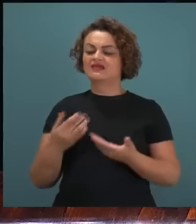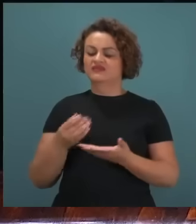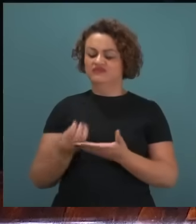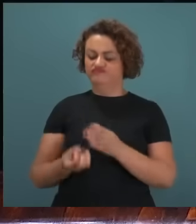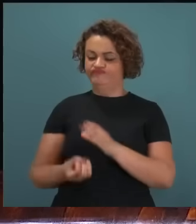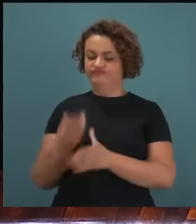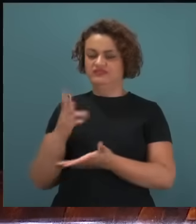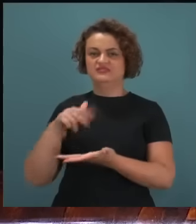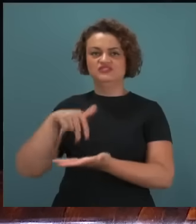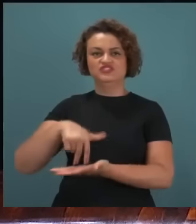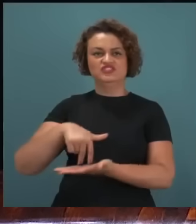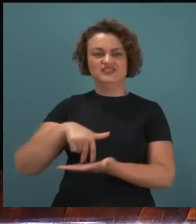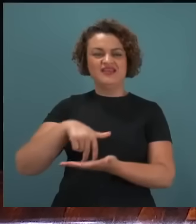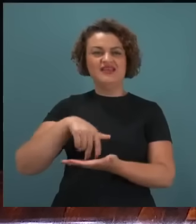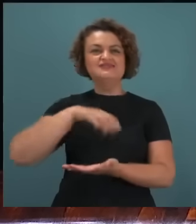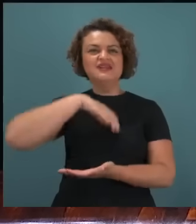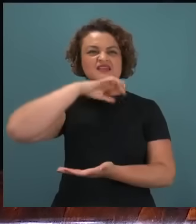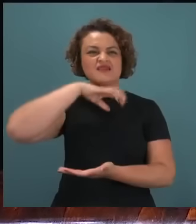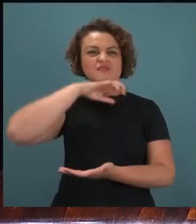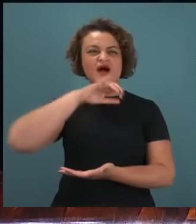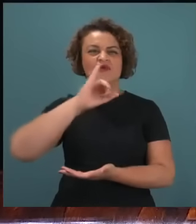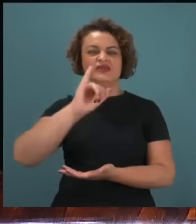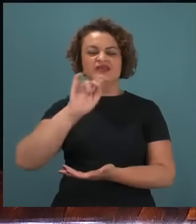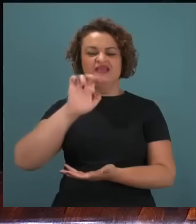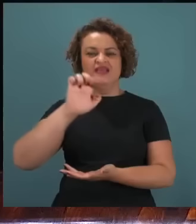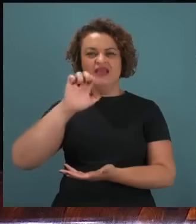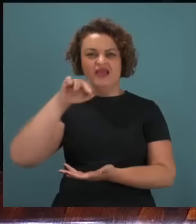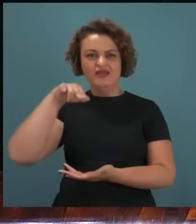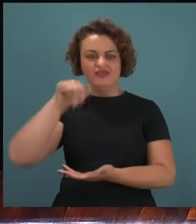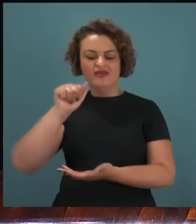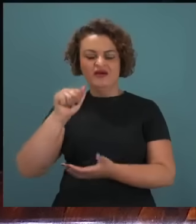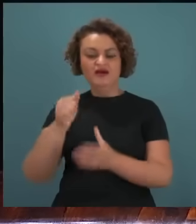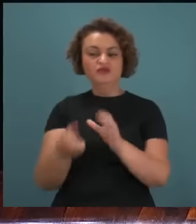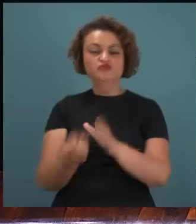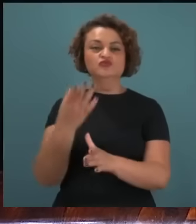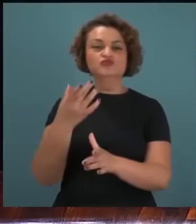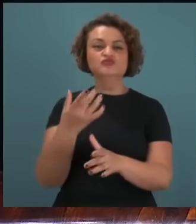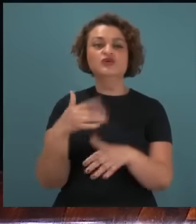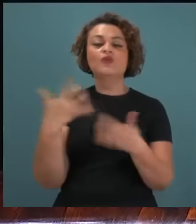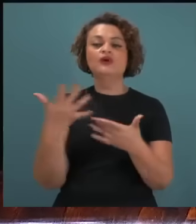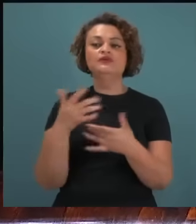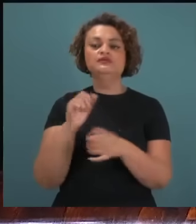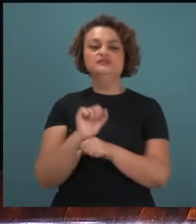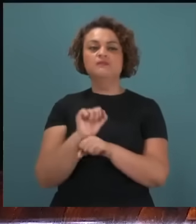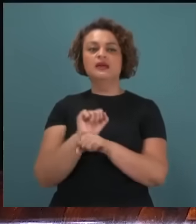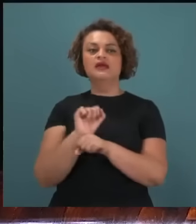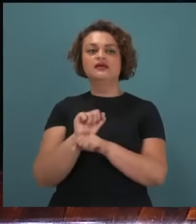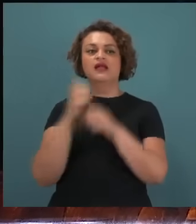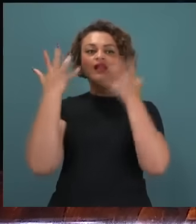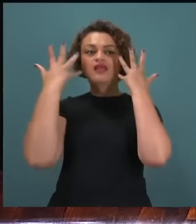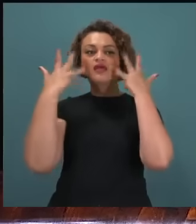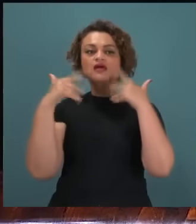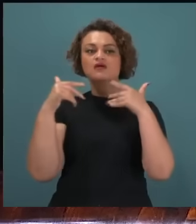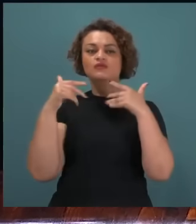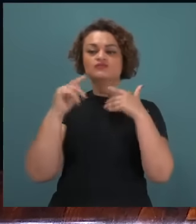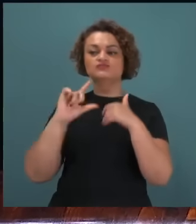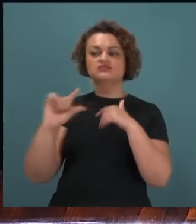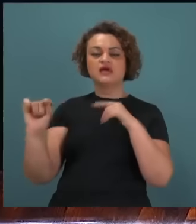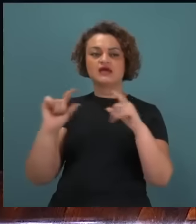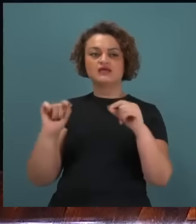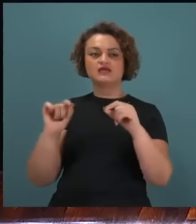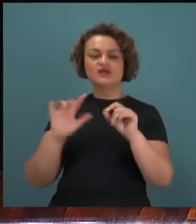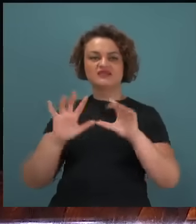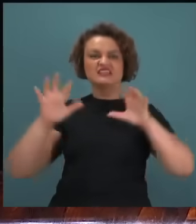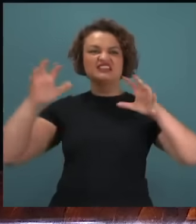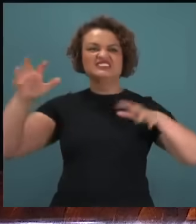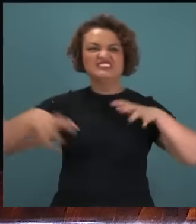as hienas só surgem quando os leões dormem. Onde está o nosso despertar? Nossa